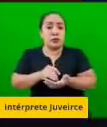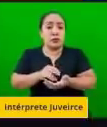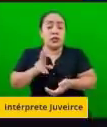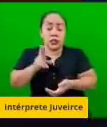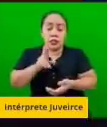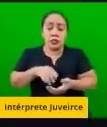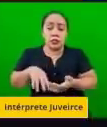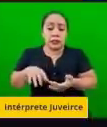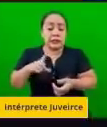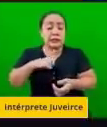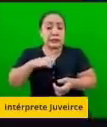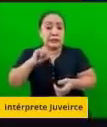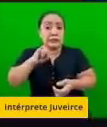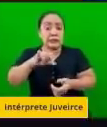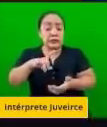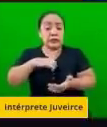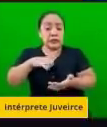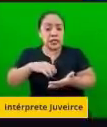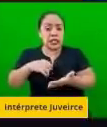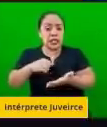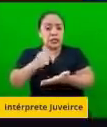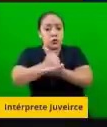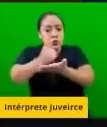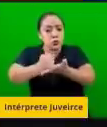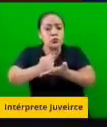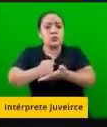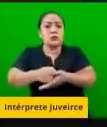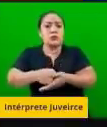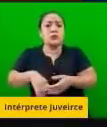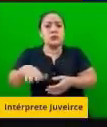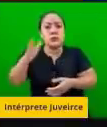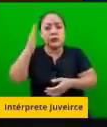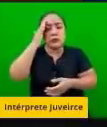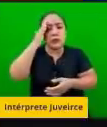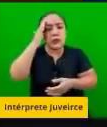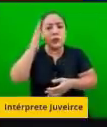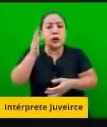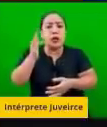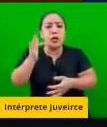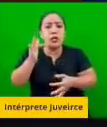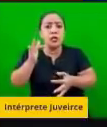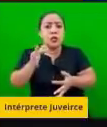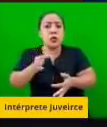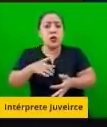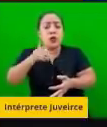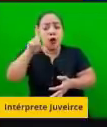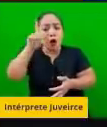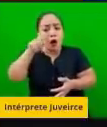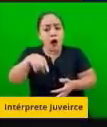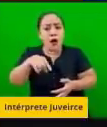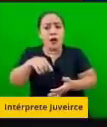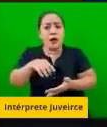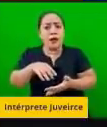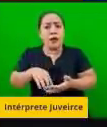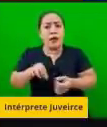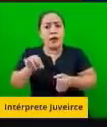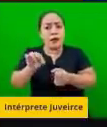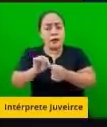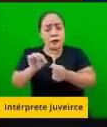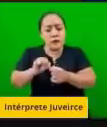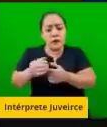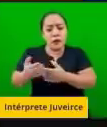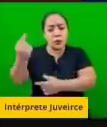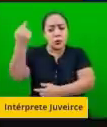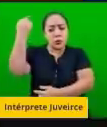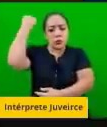bem explanado anteriormente, nós sabemos que o documento é o produto de uma determinada relação histórica, onde